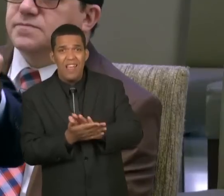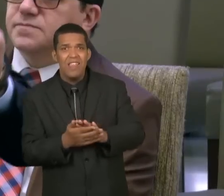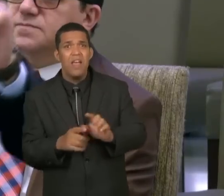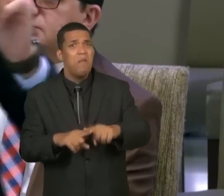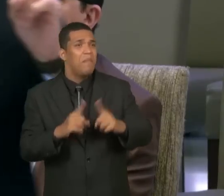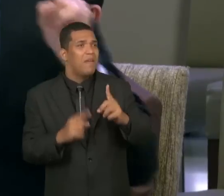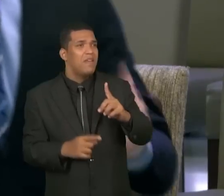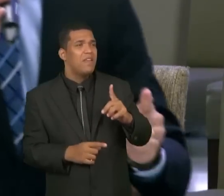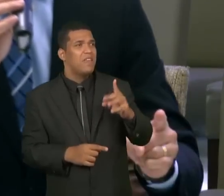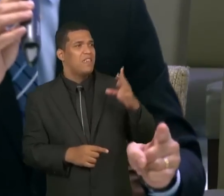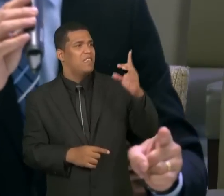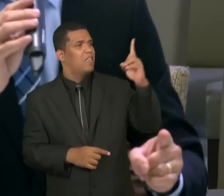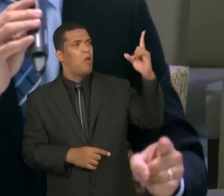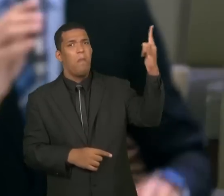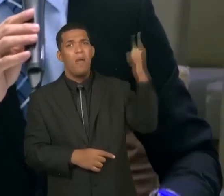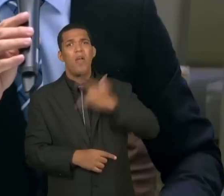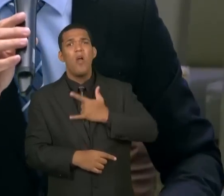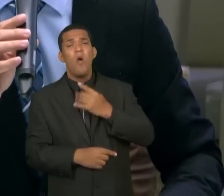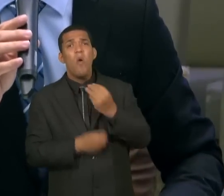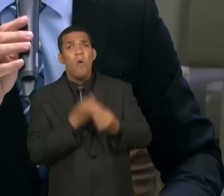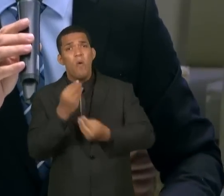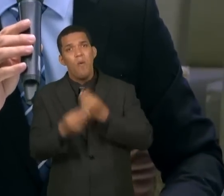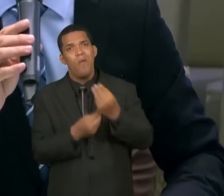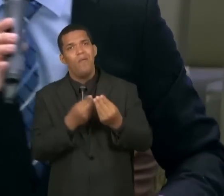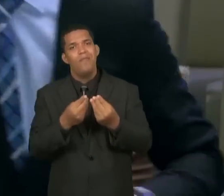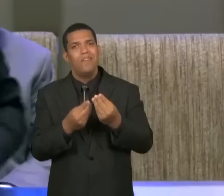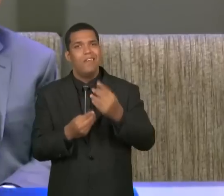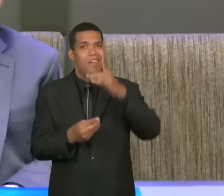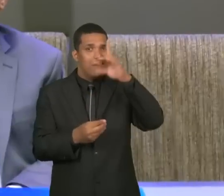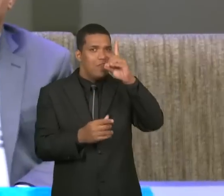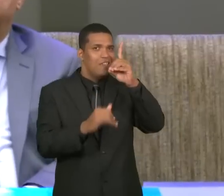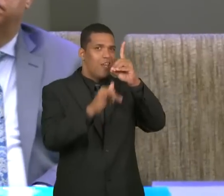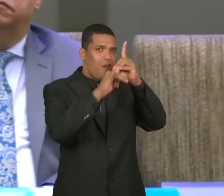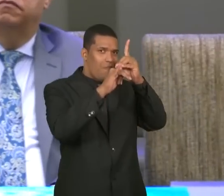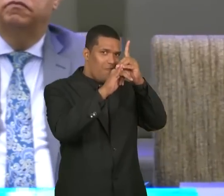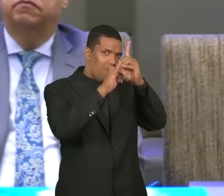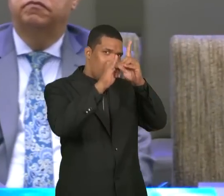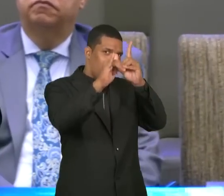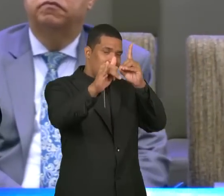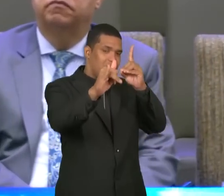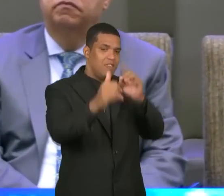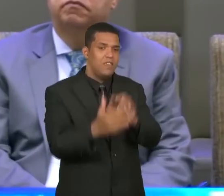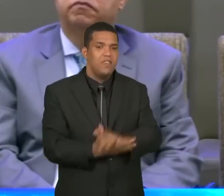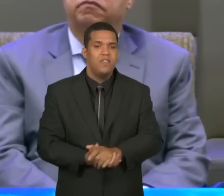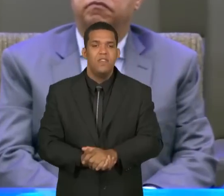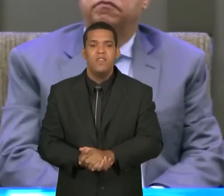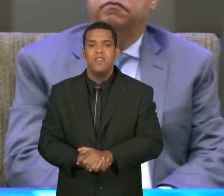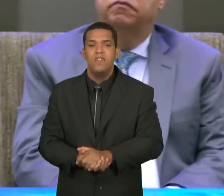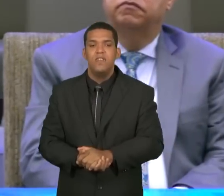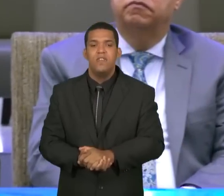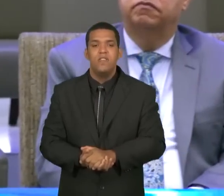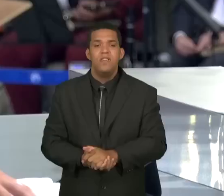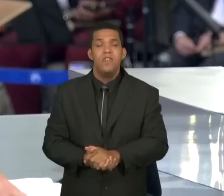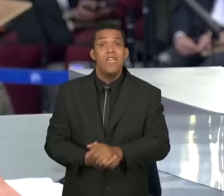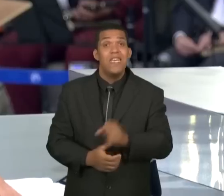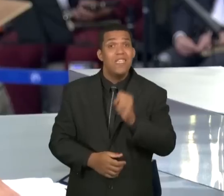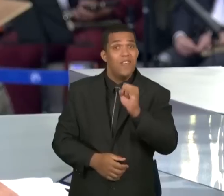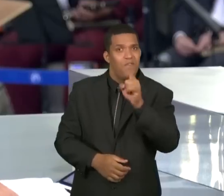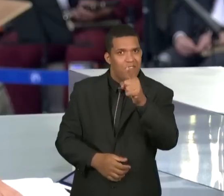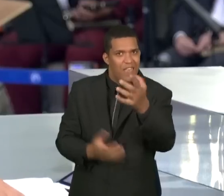naquilo que é científico Deus está dizendo para você se você quiser me